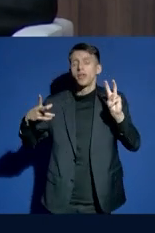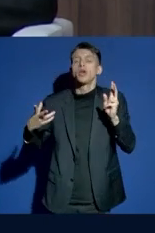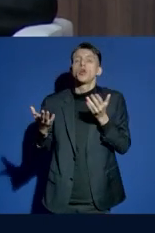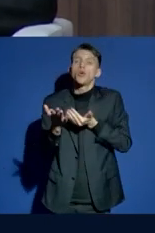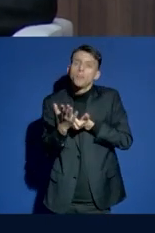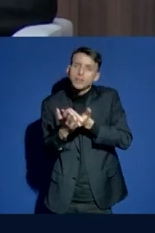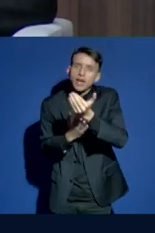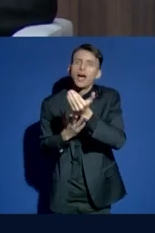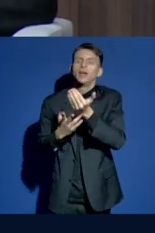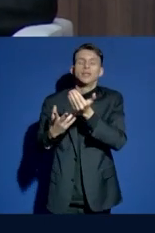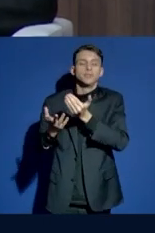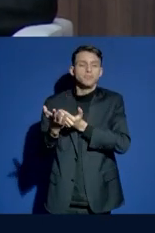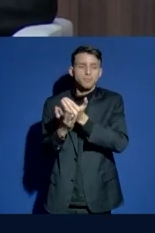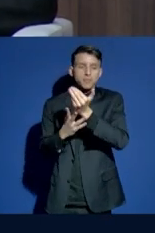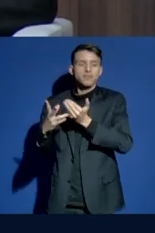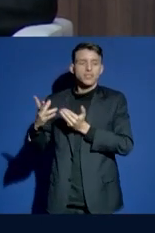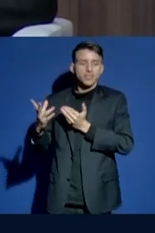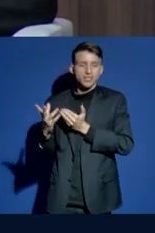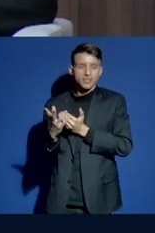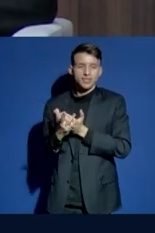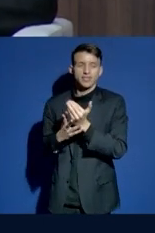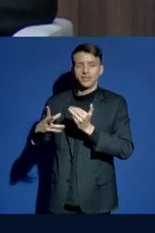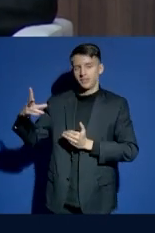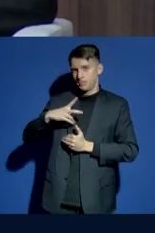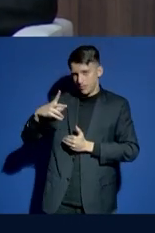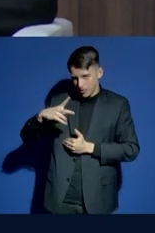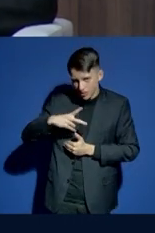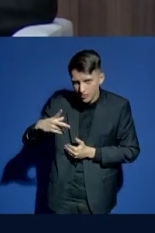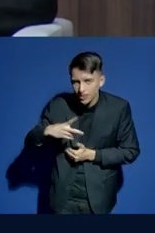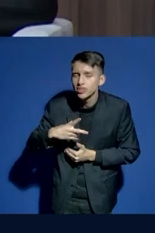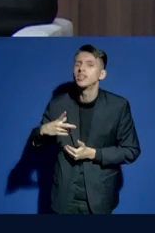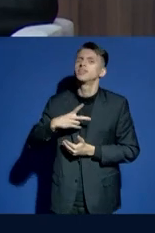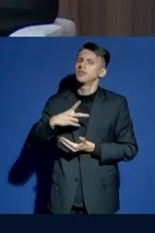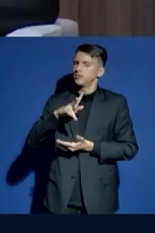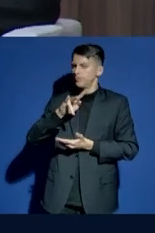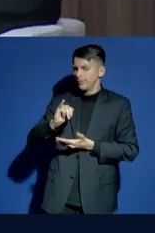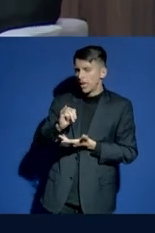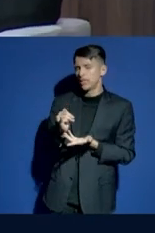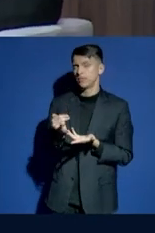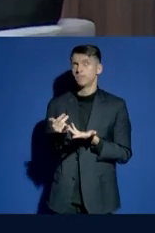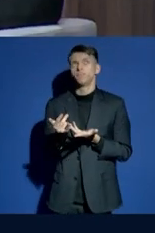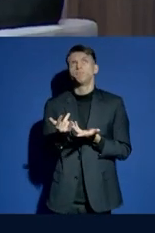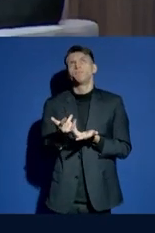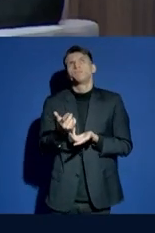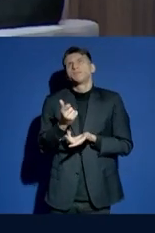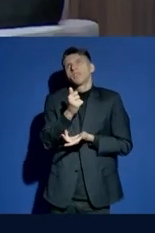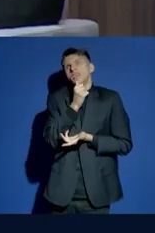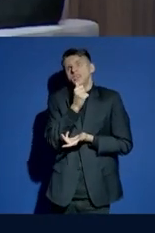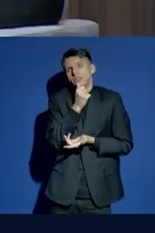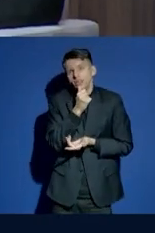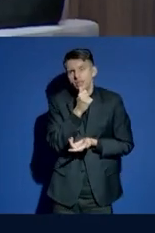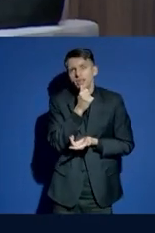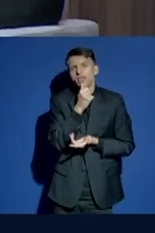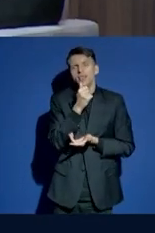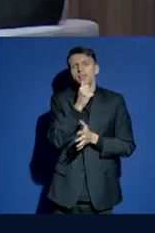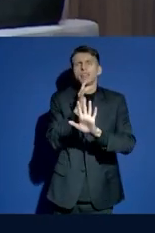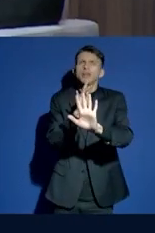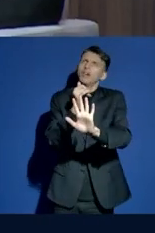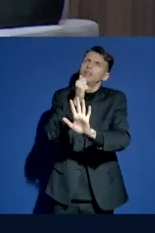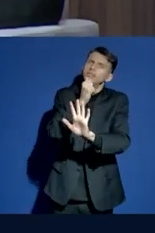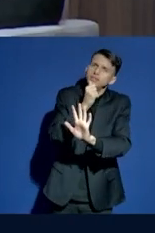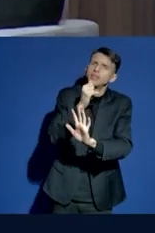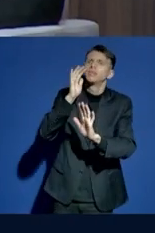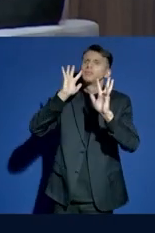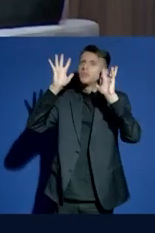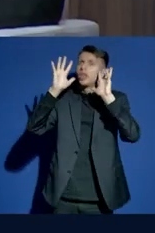não que eu não compreenda ou não defenda até